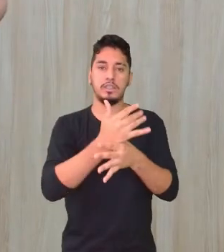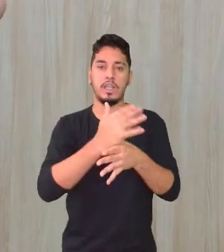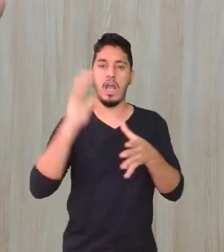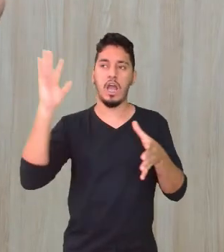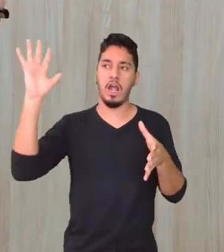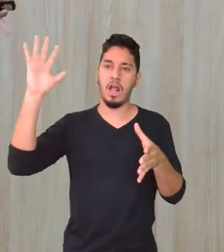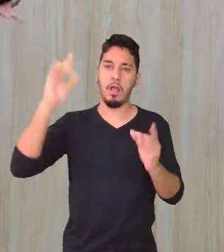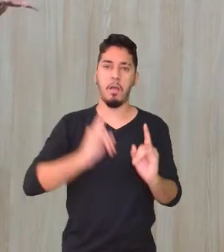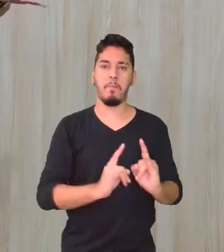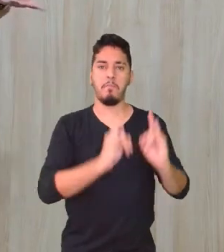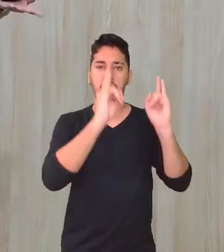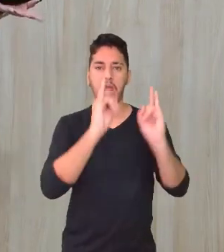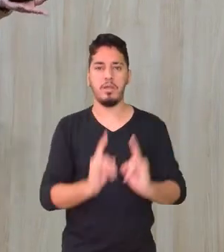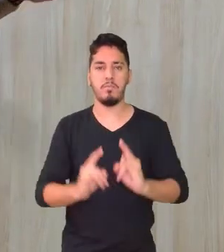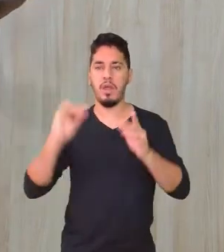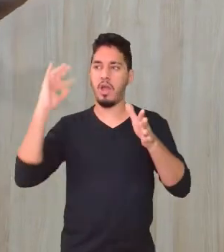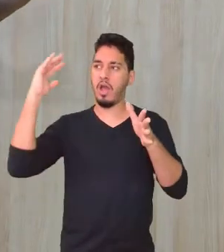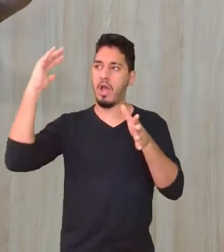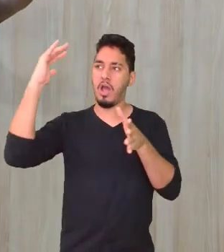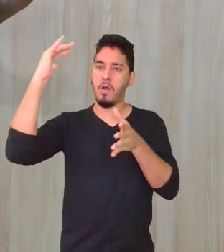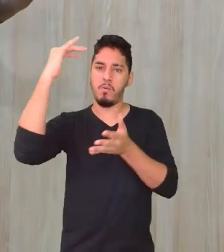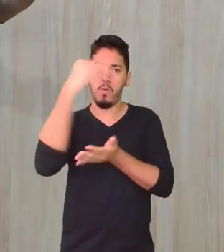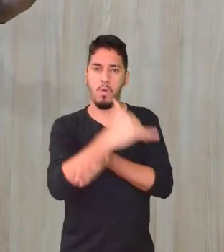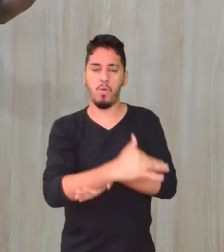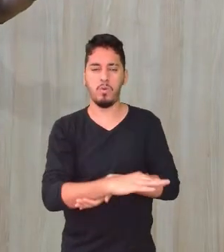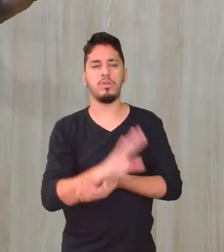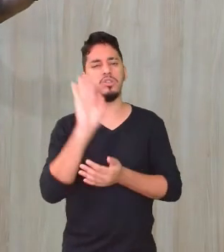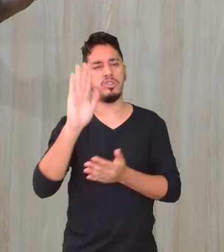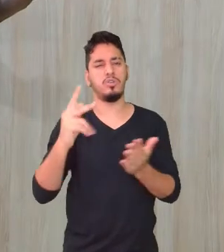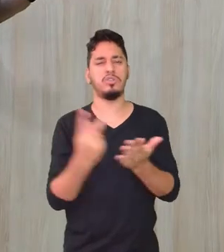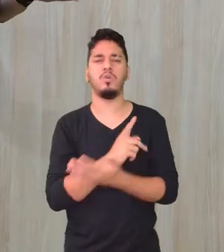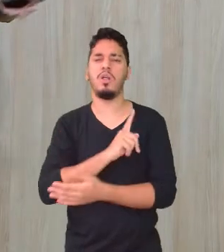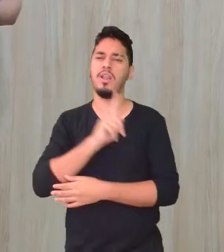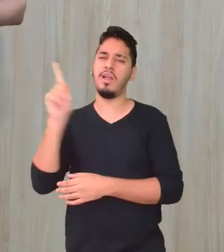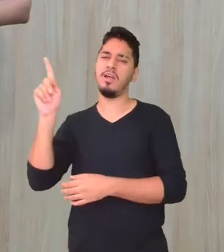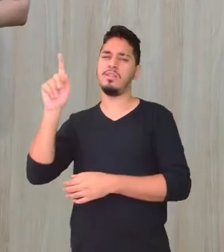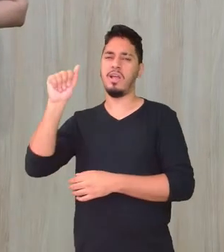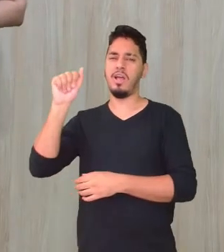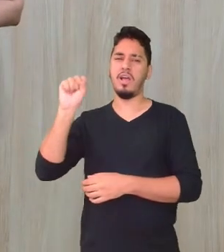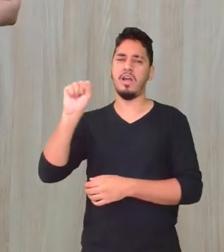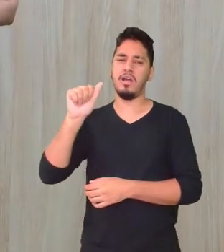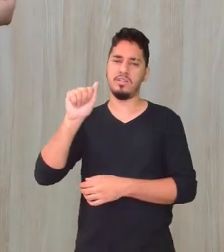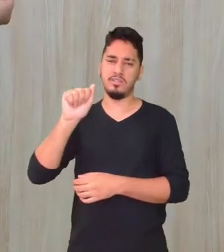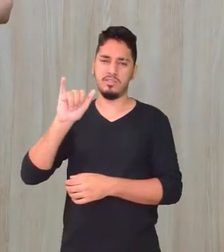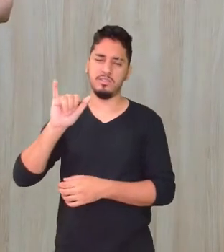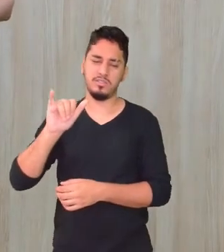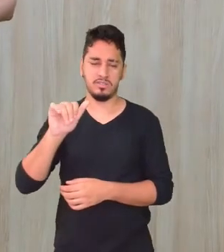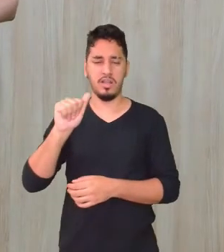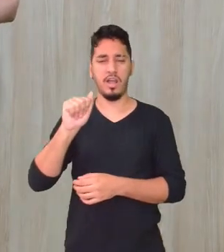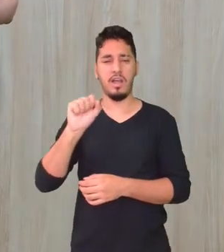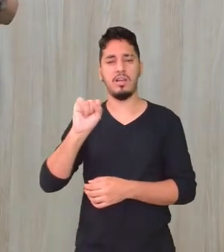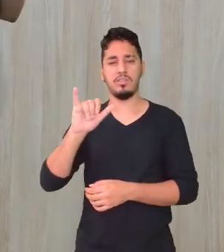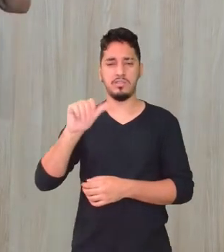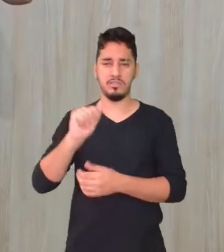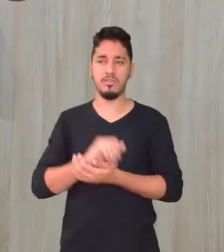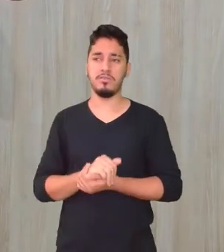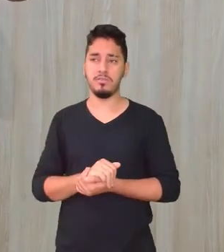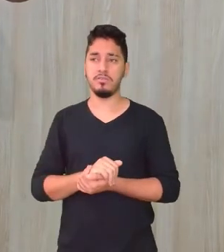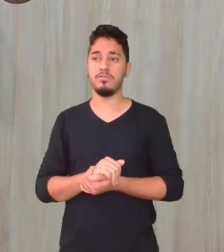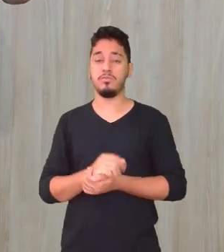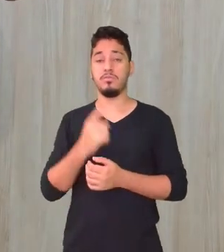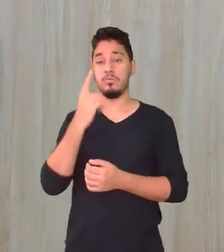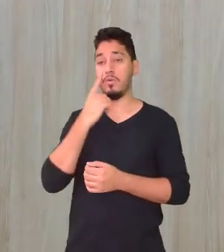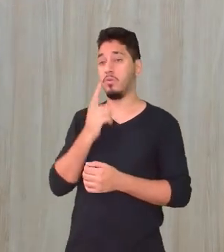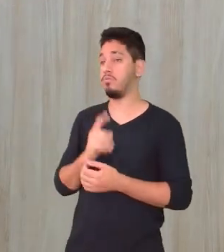vai devastar aí cidades que a gente já vê muito na Ásia acontecendo isso, né? Bastante. Tsunamis na Ásia. E aí essa